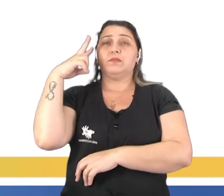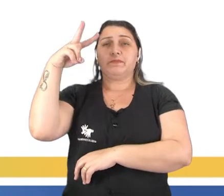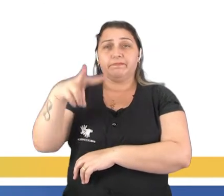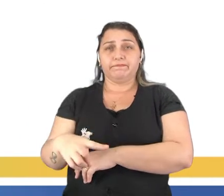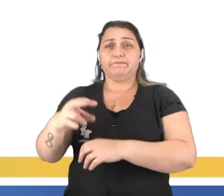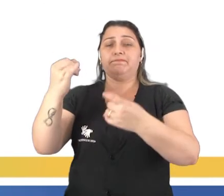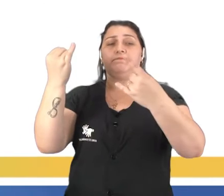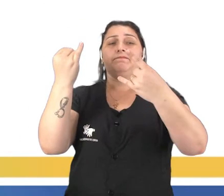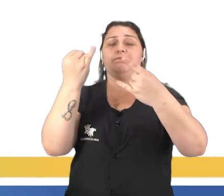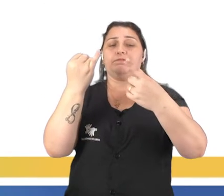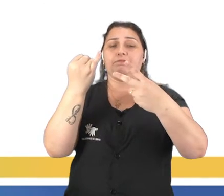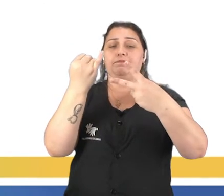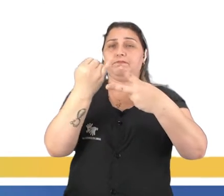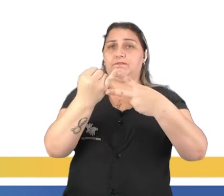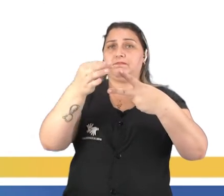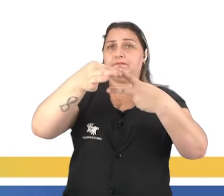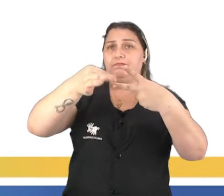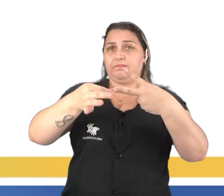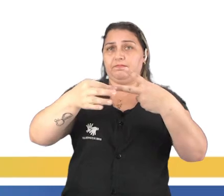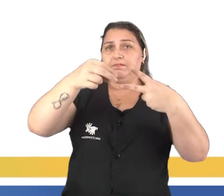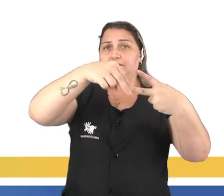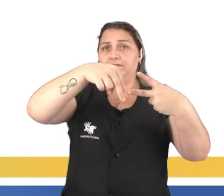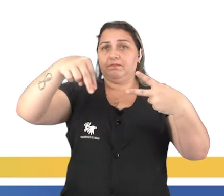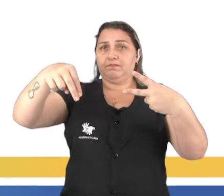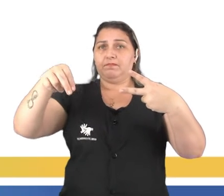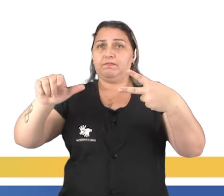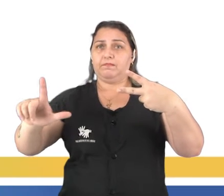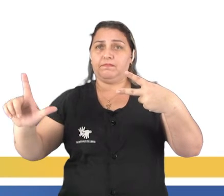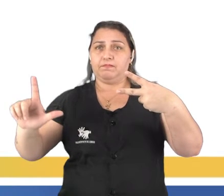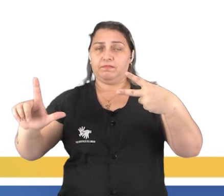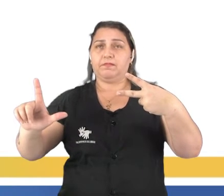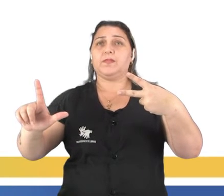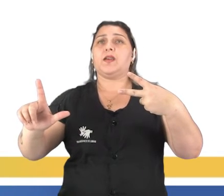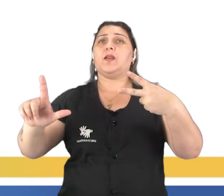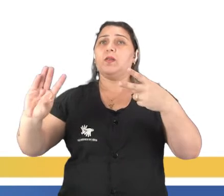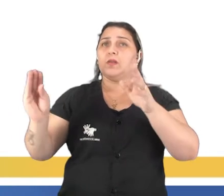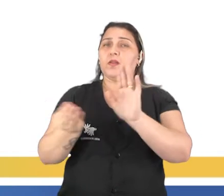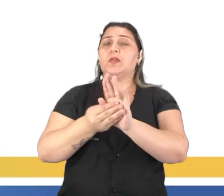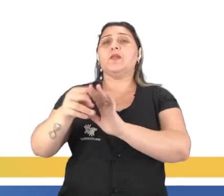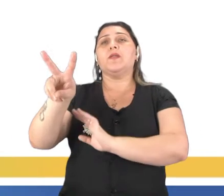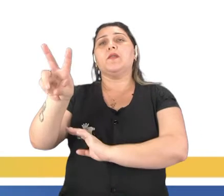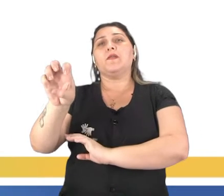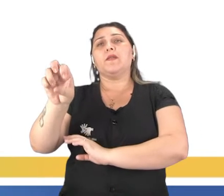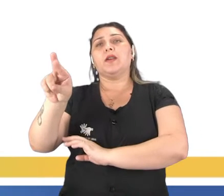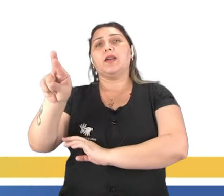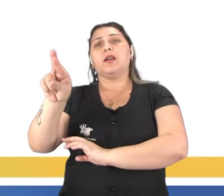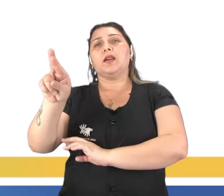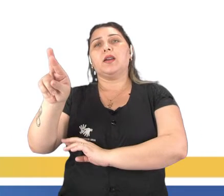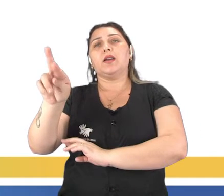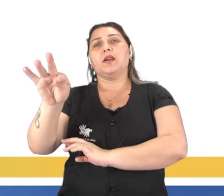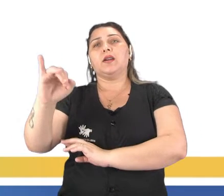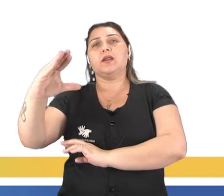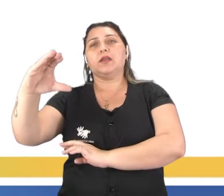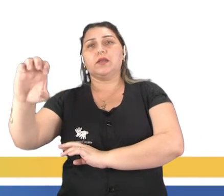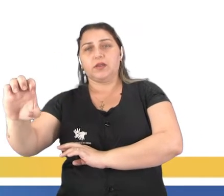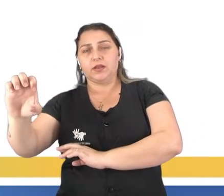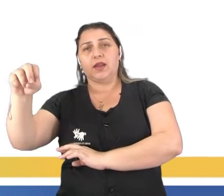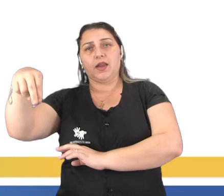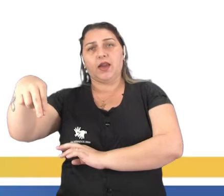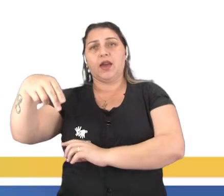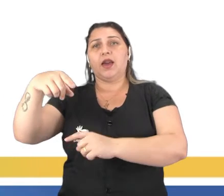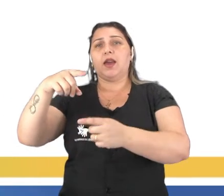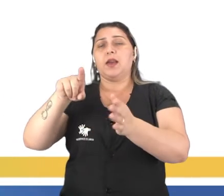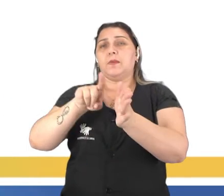todo polígono regular de N lados, né? Quando fixamos um vértice, podemos formar uma quantidade de